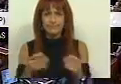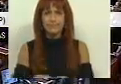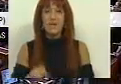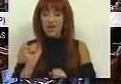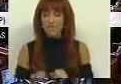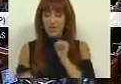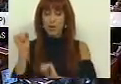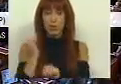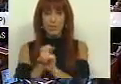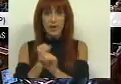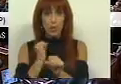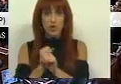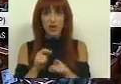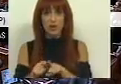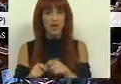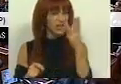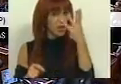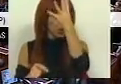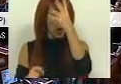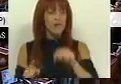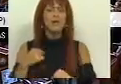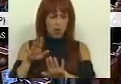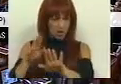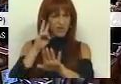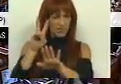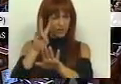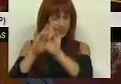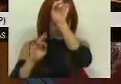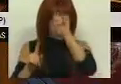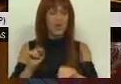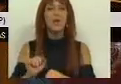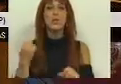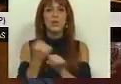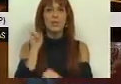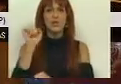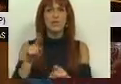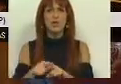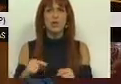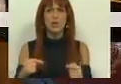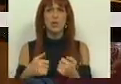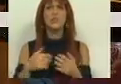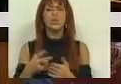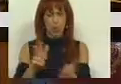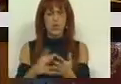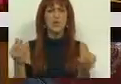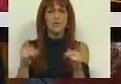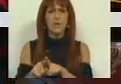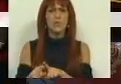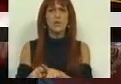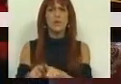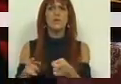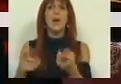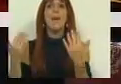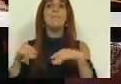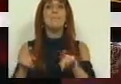o vosso trabalho, não são três, são quatro, cá estaremos para ver o vosso trabalho, tão pouco reconhecido, tão apocado,